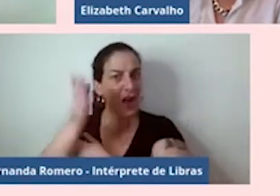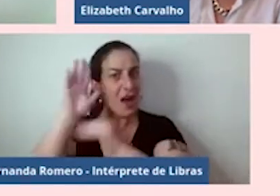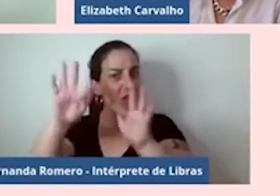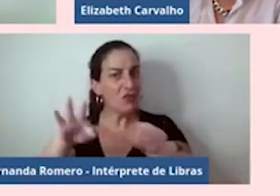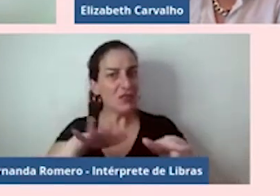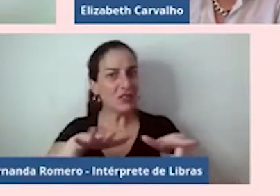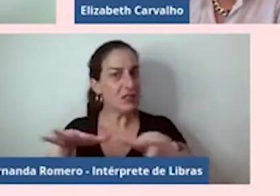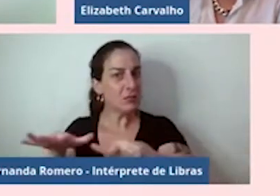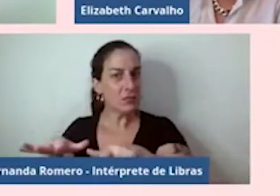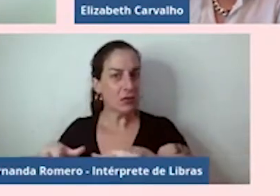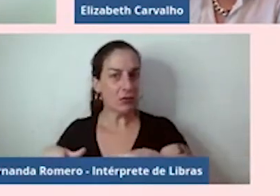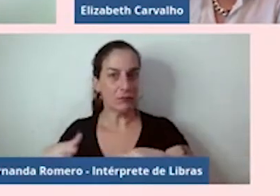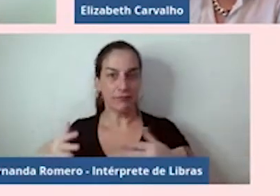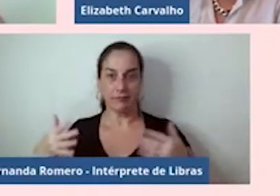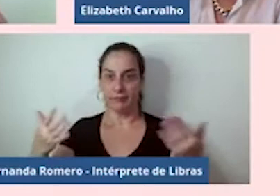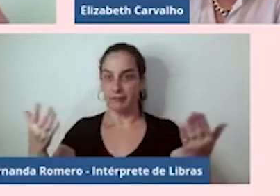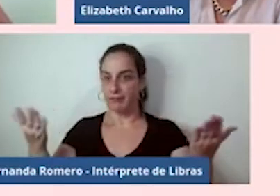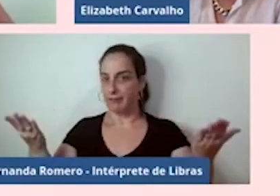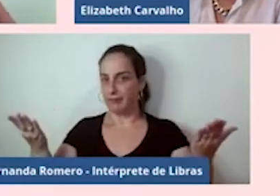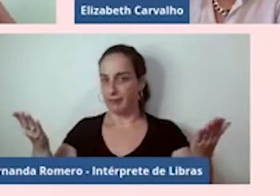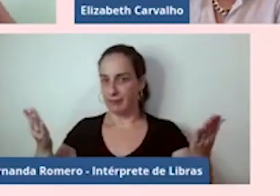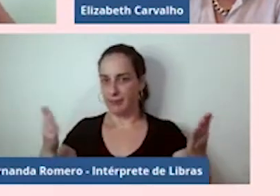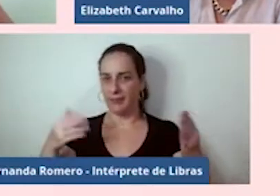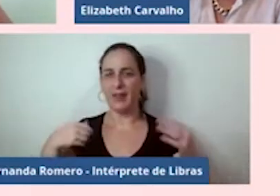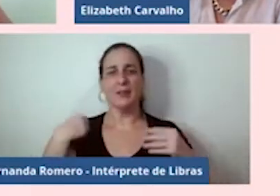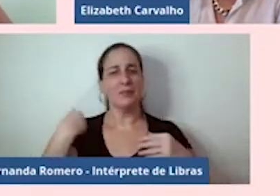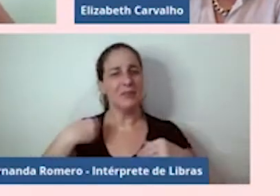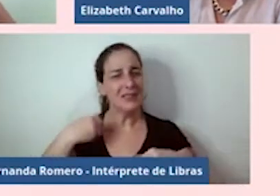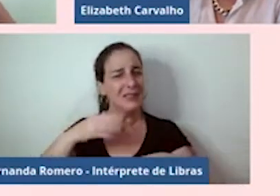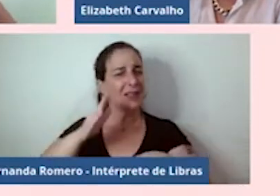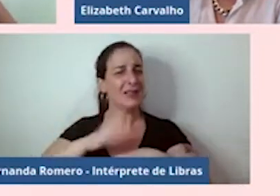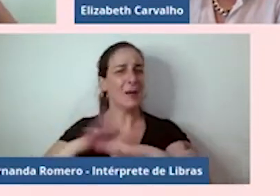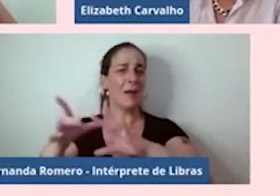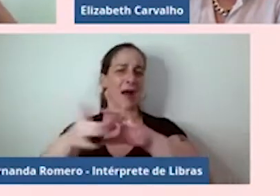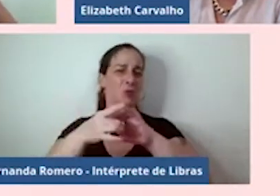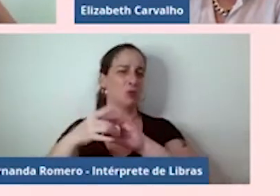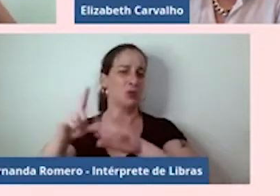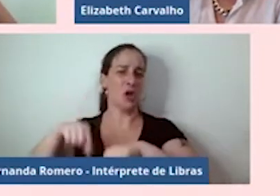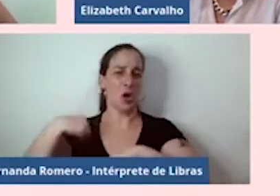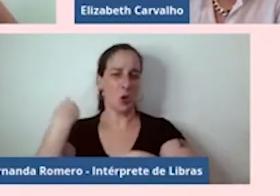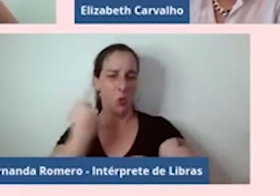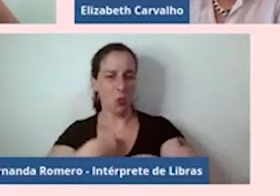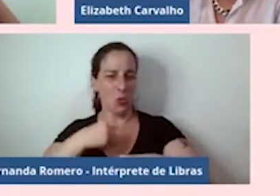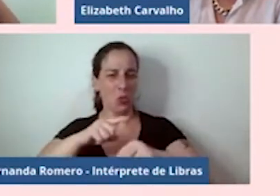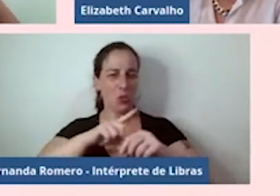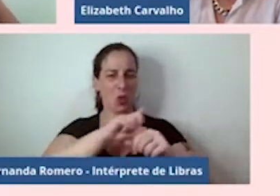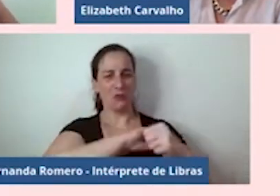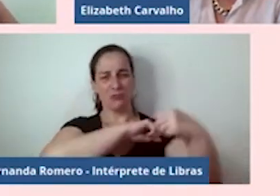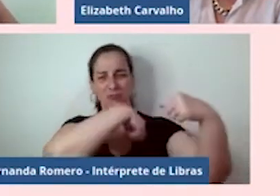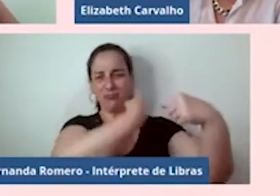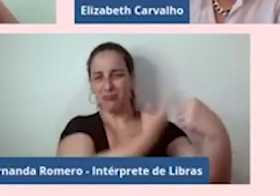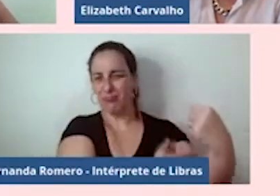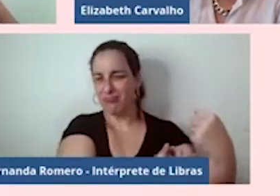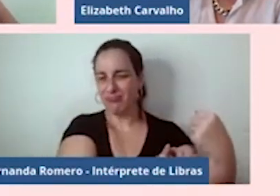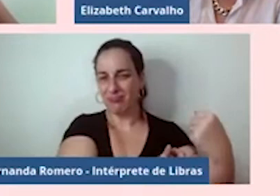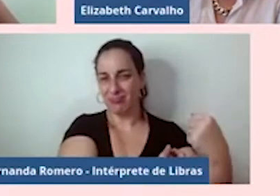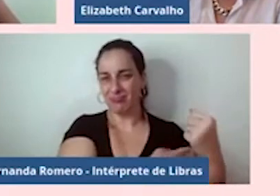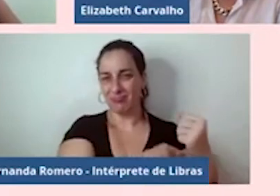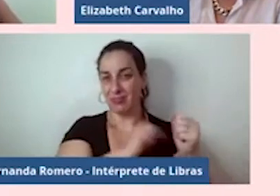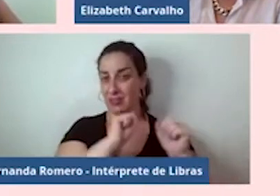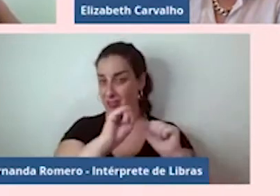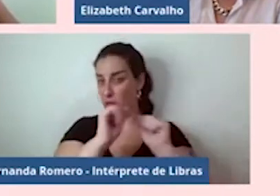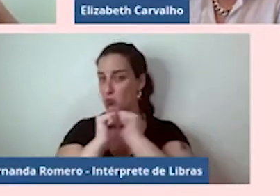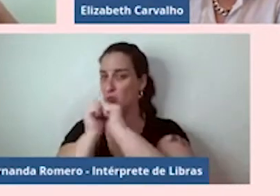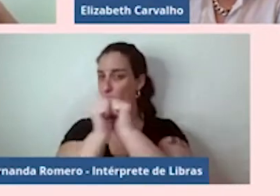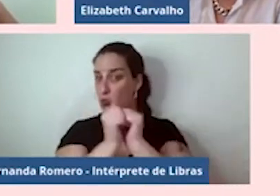semana. Gente, vamos nos unir mais, né? Nós somos poderosas e juntas nós somos muito mais fortes. As